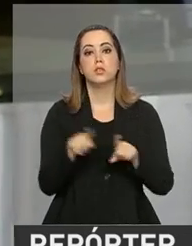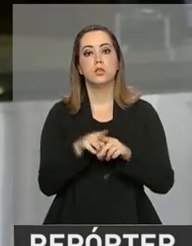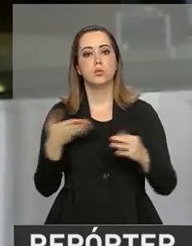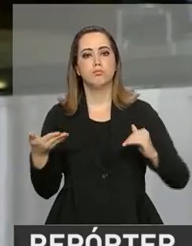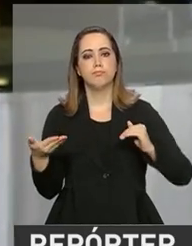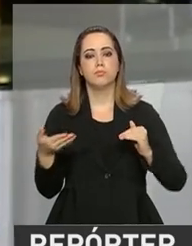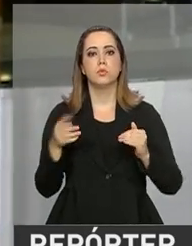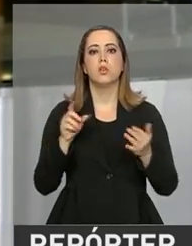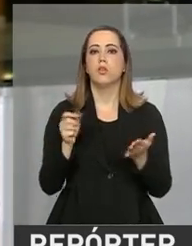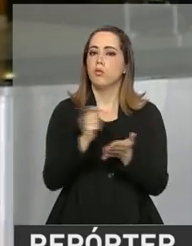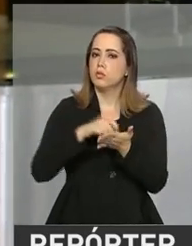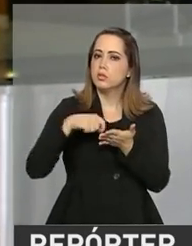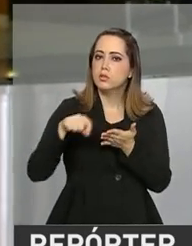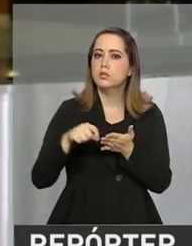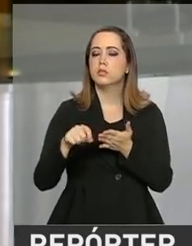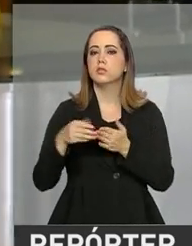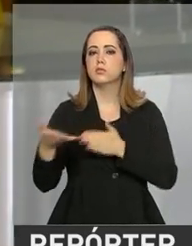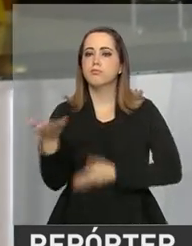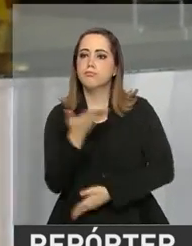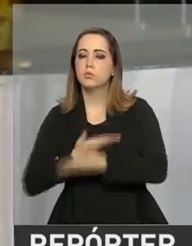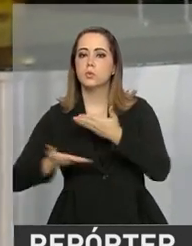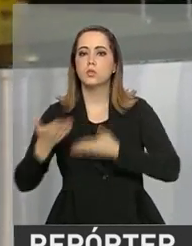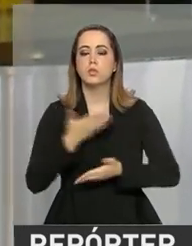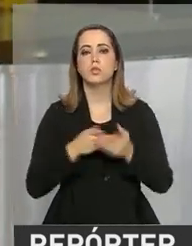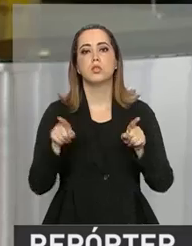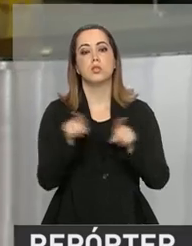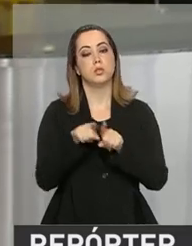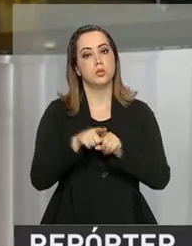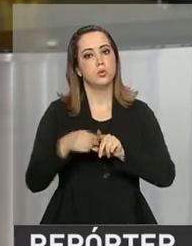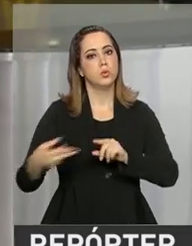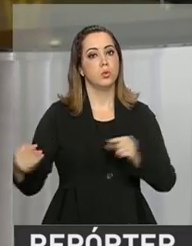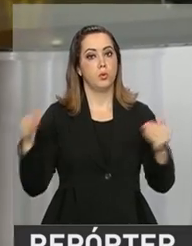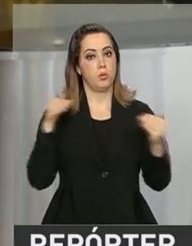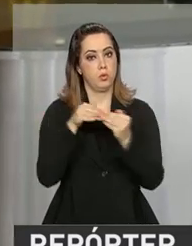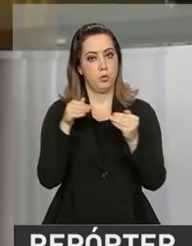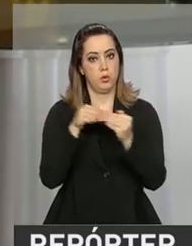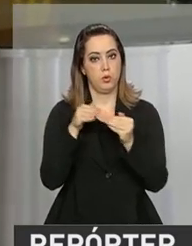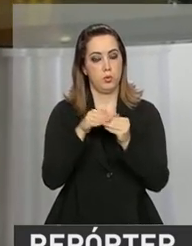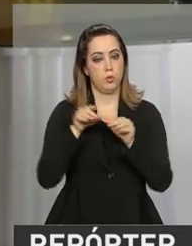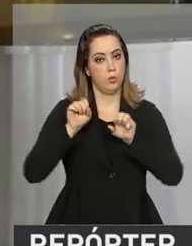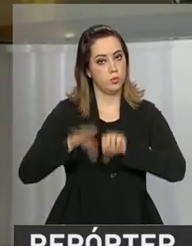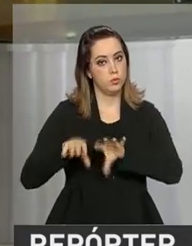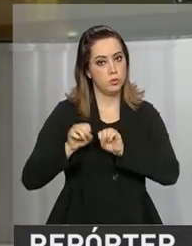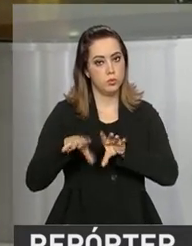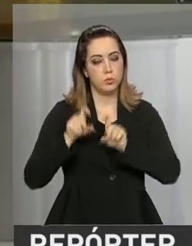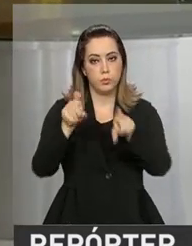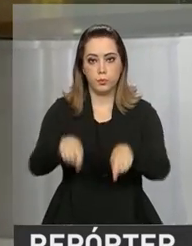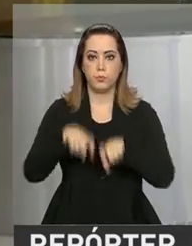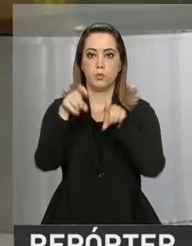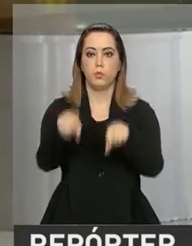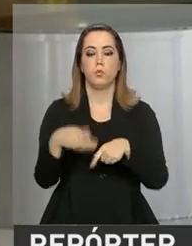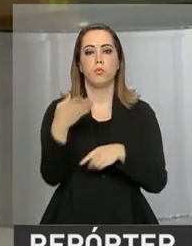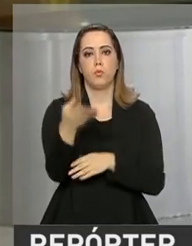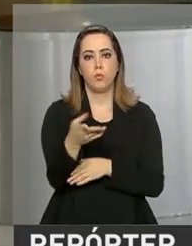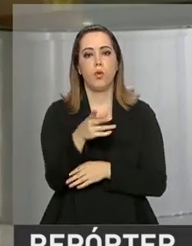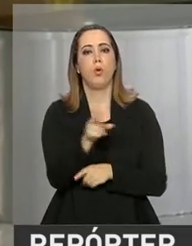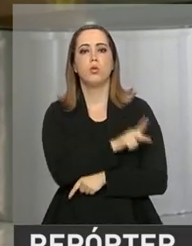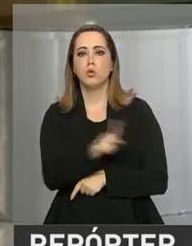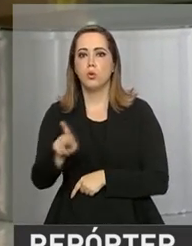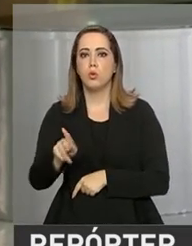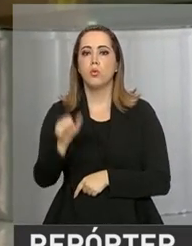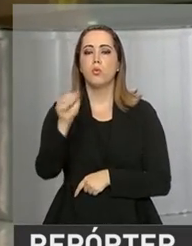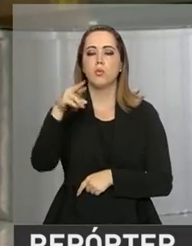cooperação entre os dois países como por exemplo nas áreas de educação e Agricultura sergan deve ficar no Brasil até a próxima